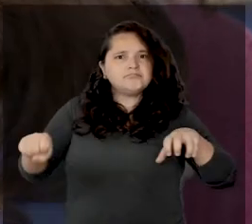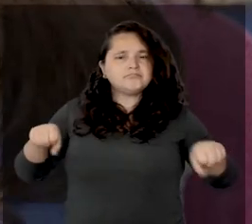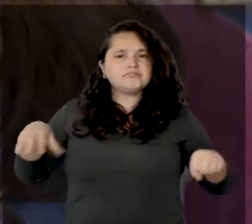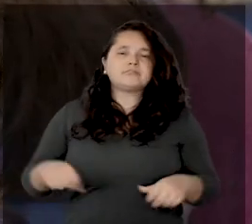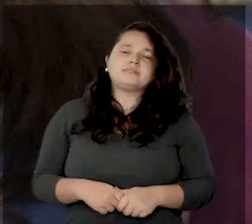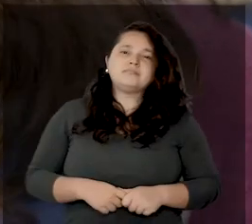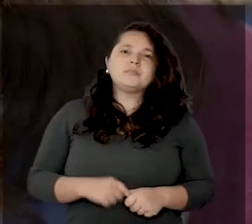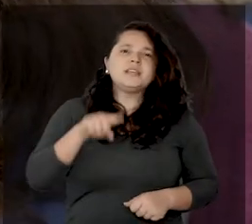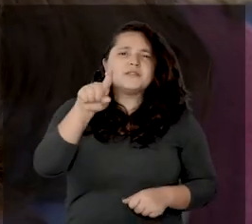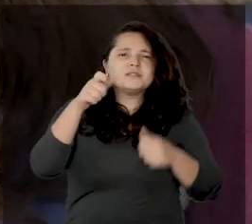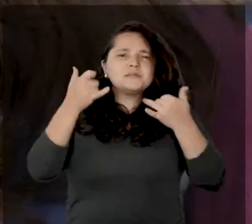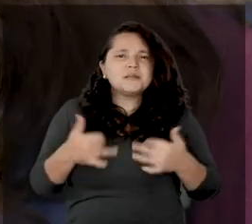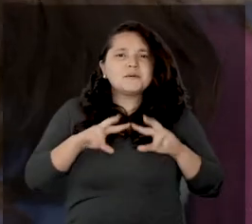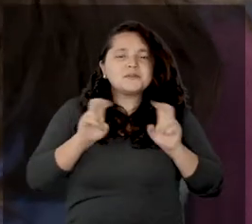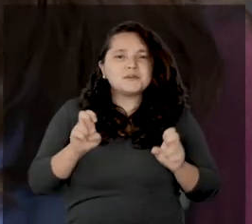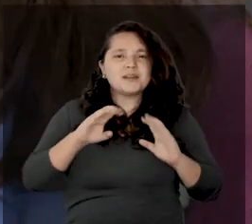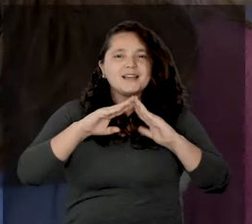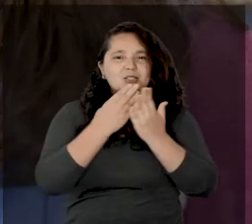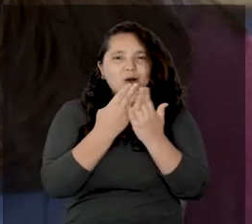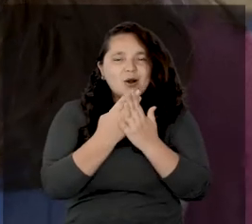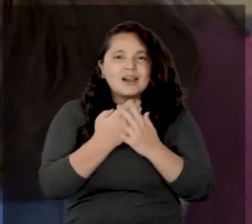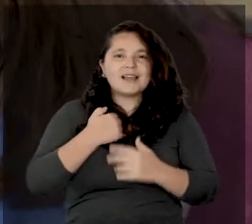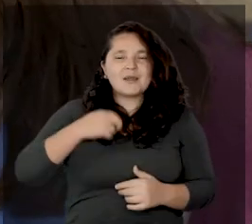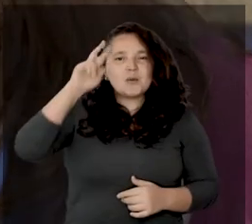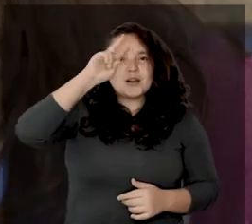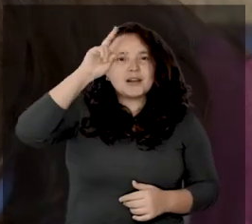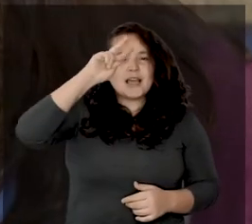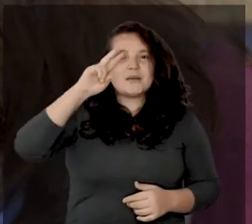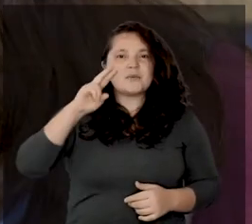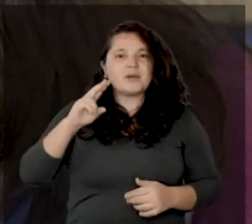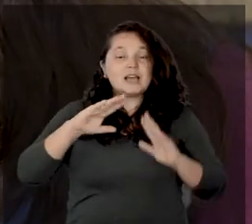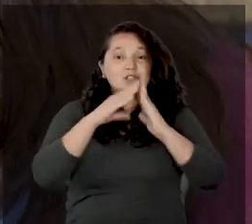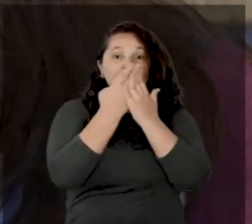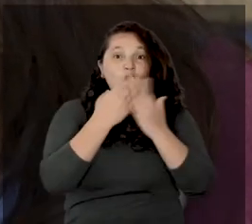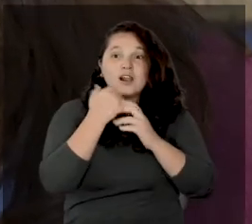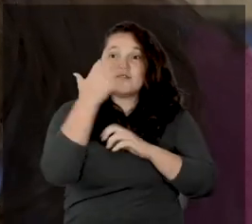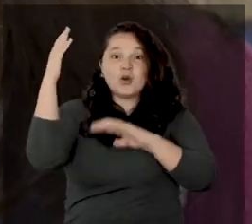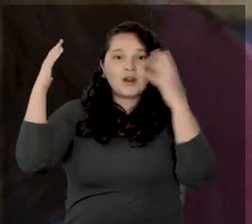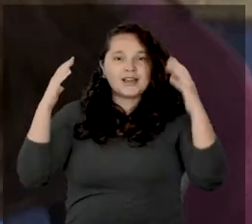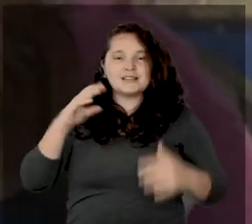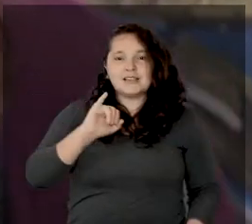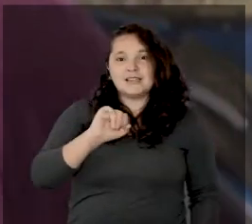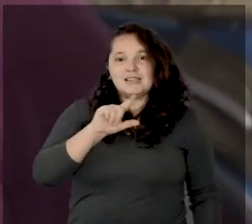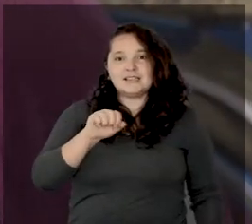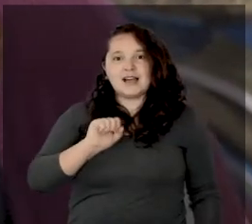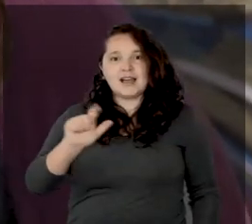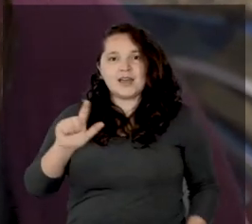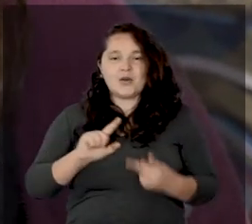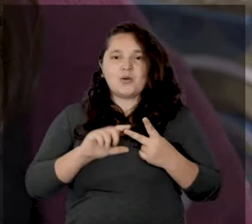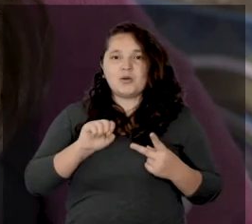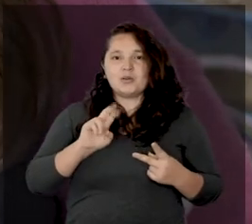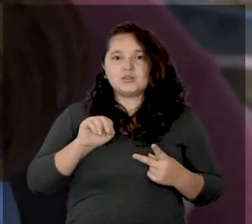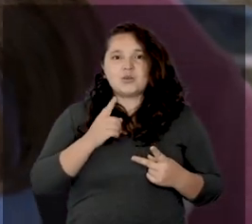me lembro agora também da escola na floresta, né, que Israel e Sueli estão tentando erguer,